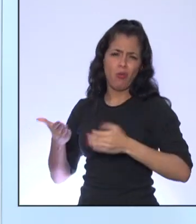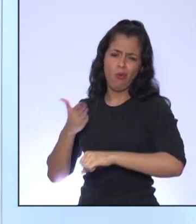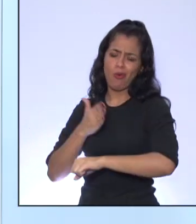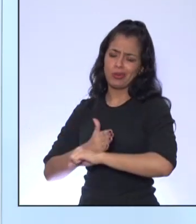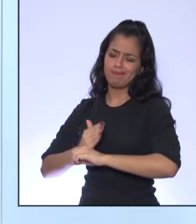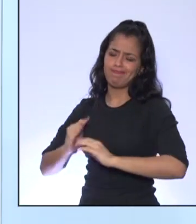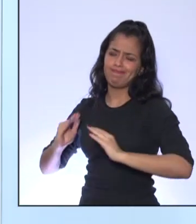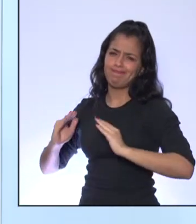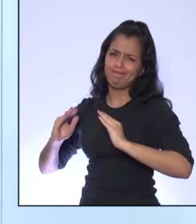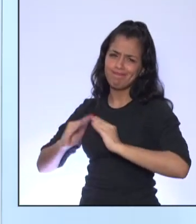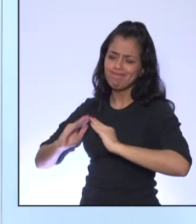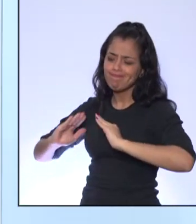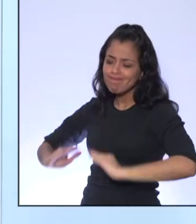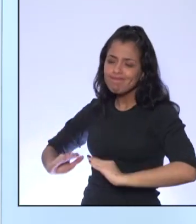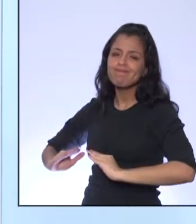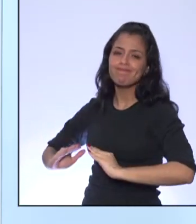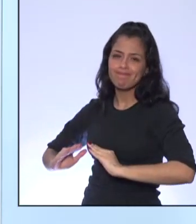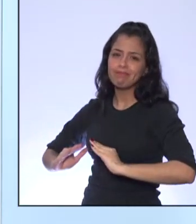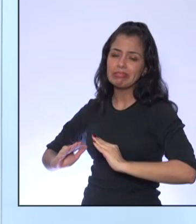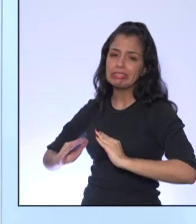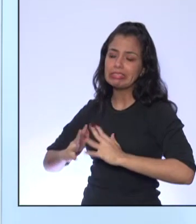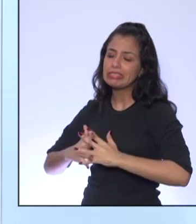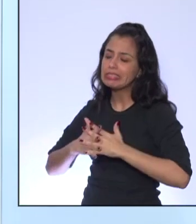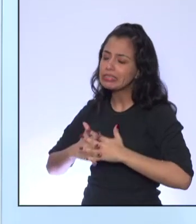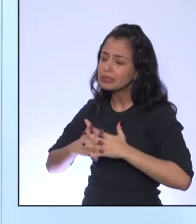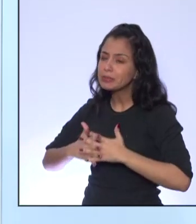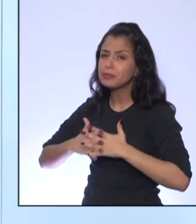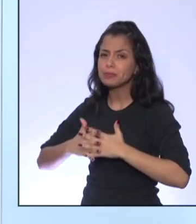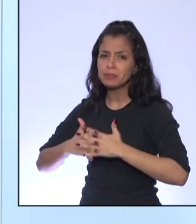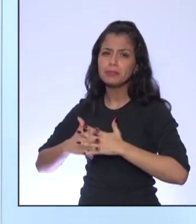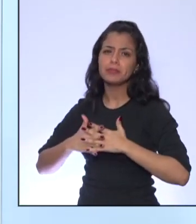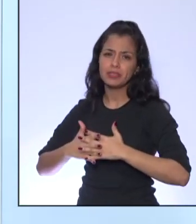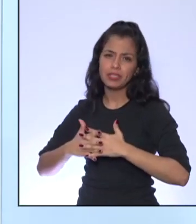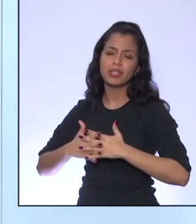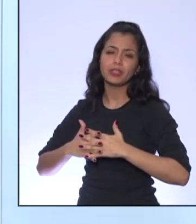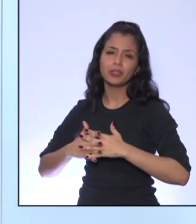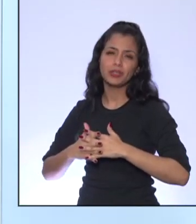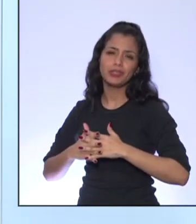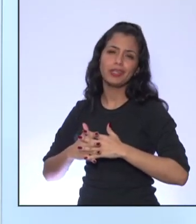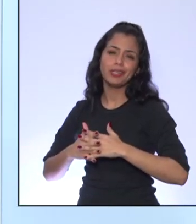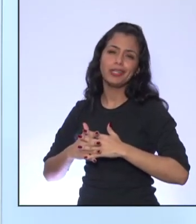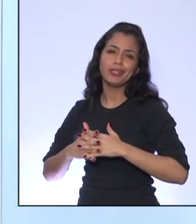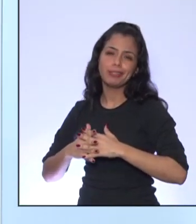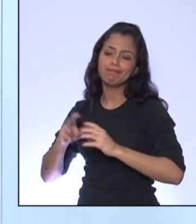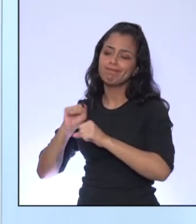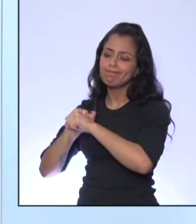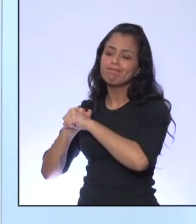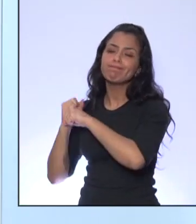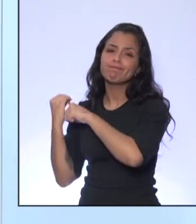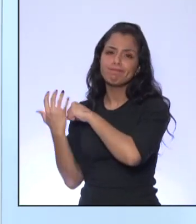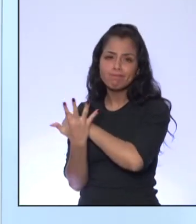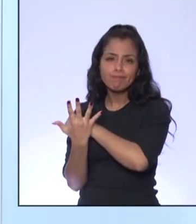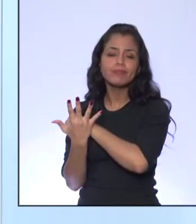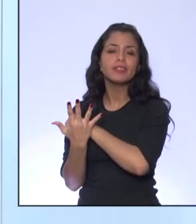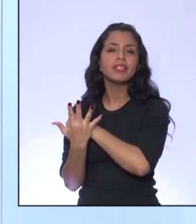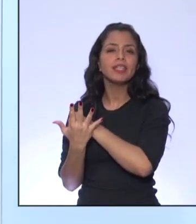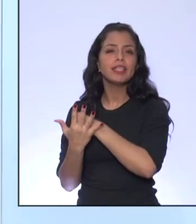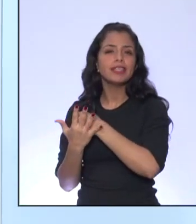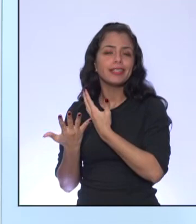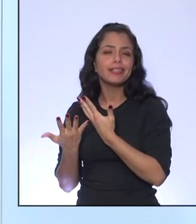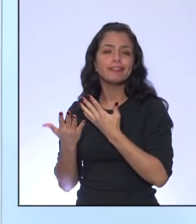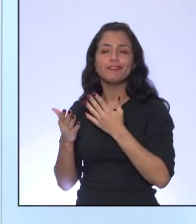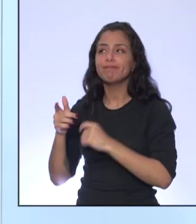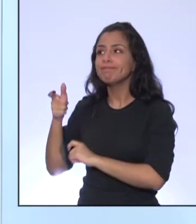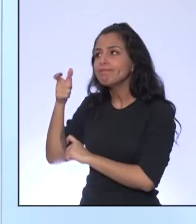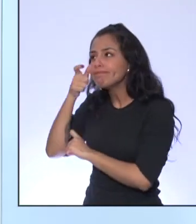complicado, conflituoso que nós estamos vivendo, nesse momento que nós estamos passando por uma pandemia, em que nós assistimos